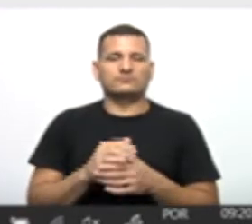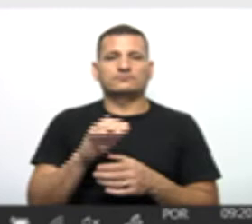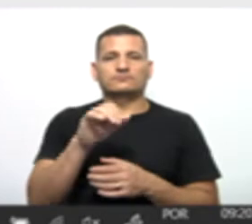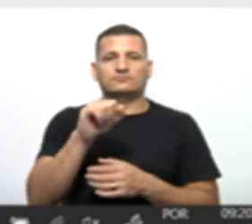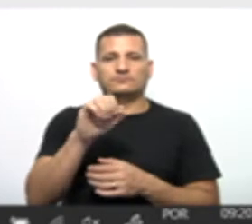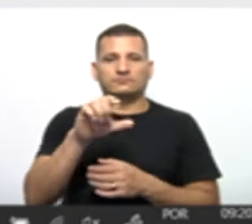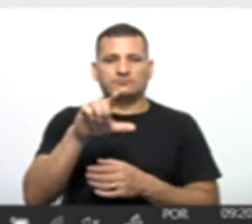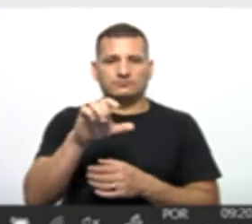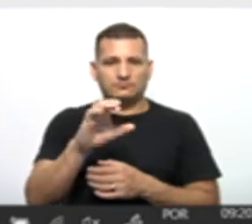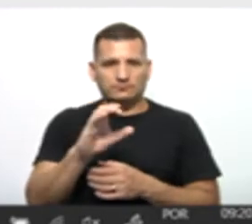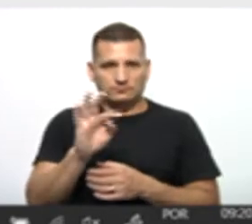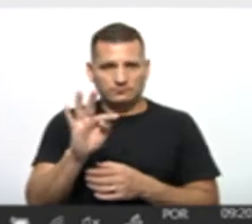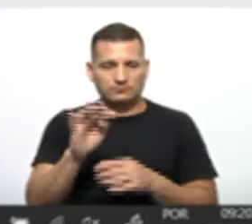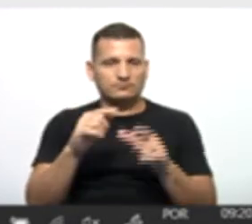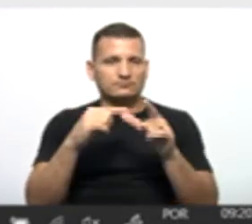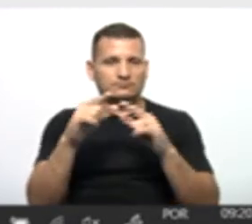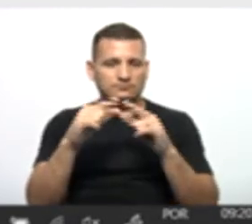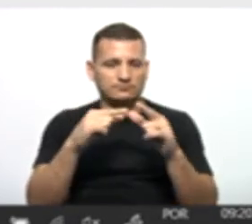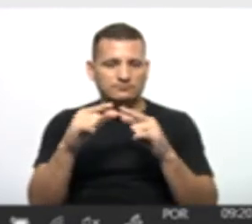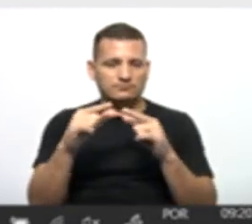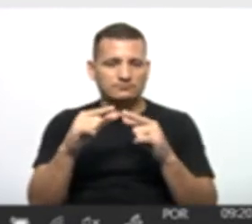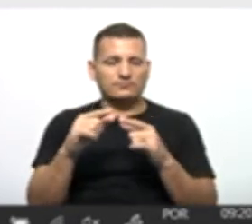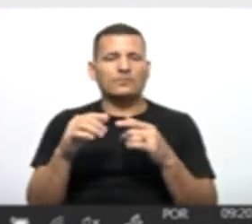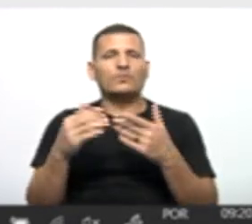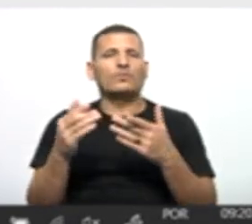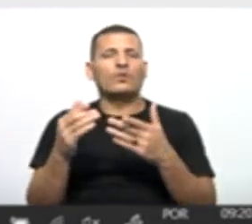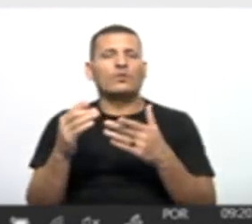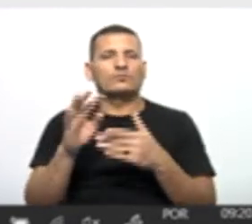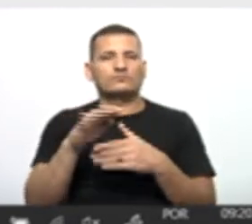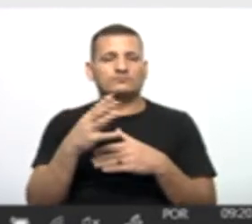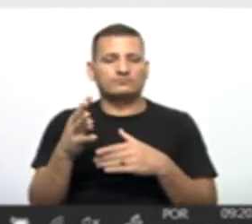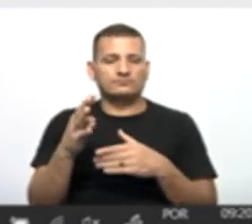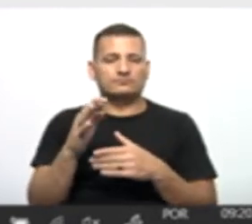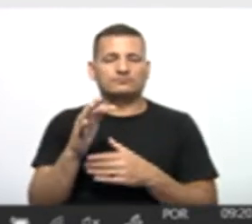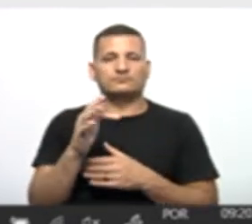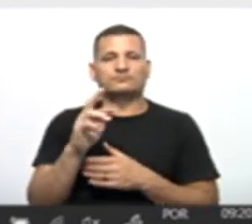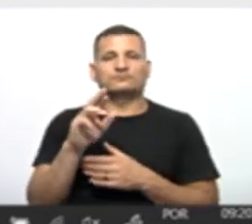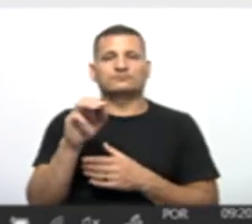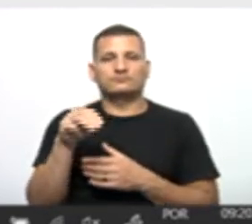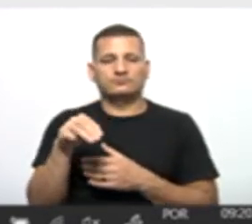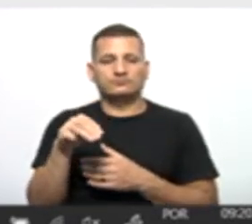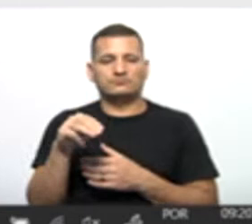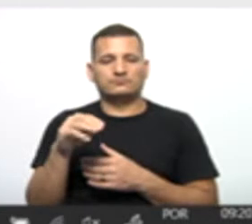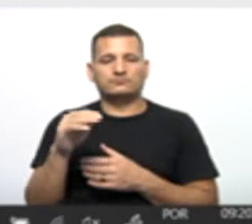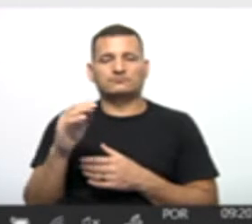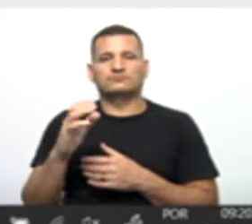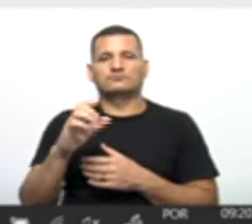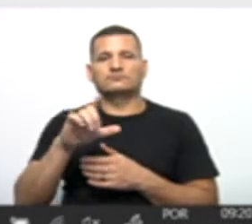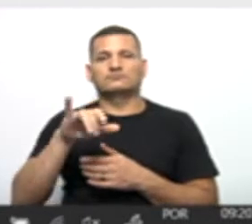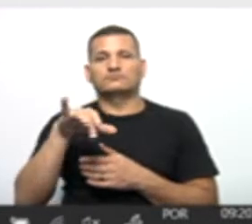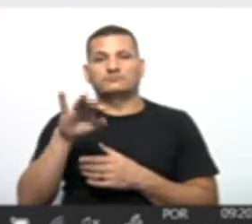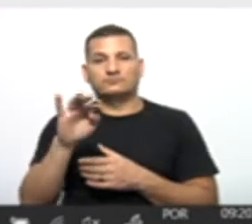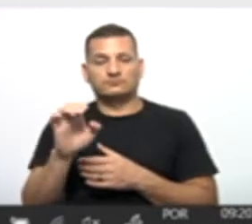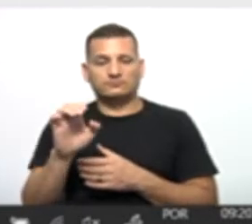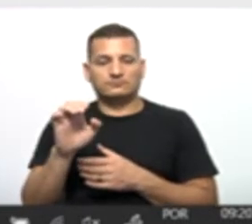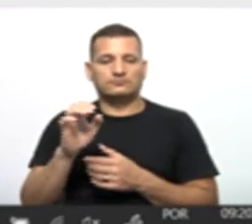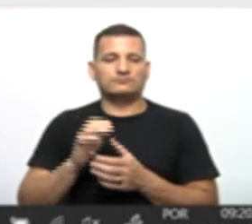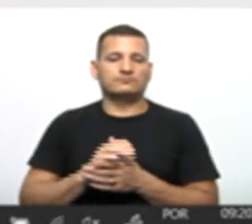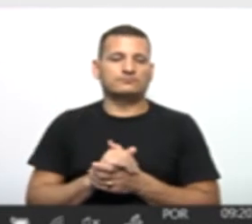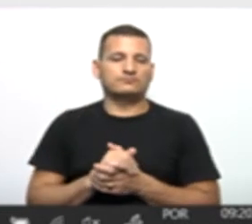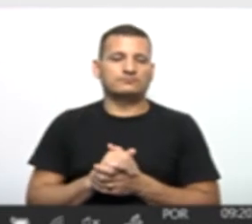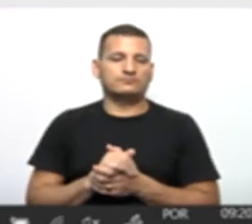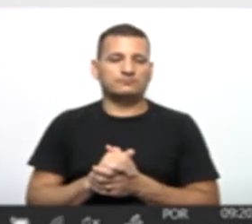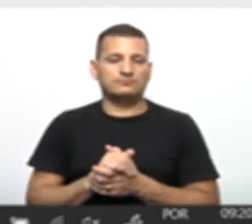asterisco, em qual tabela que eu quero ver? From cliente, ponto e vírgula,